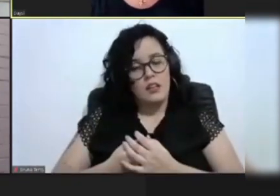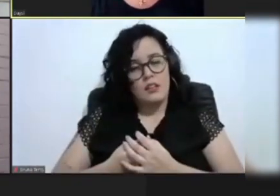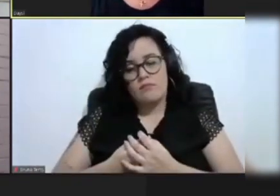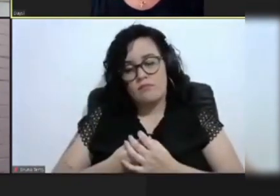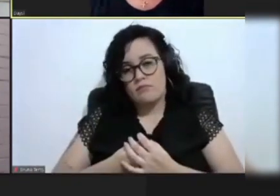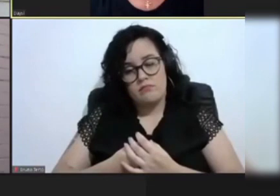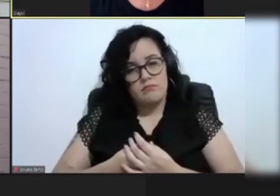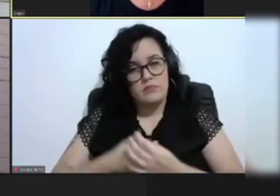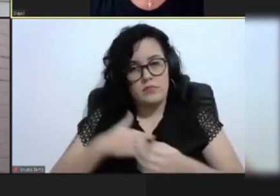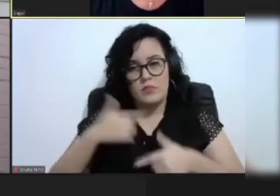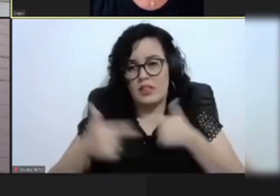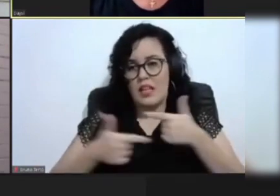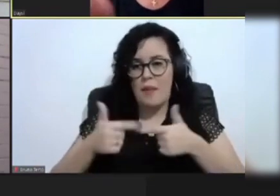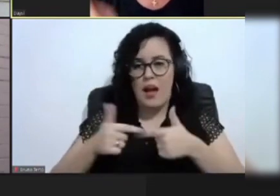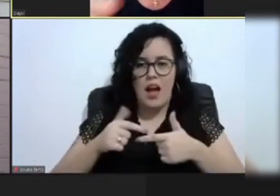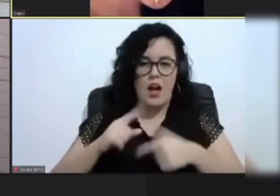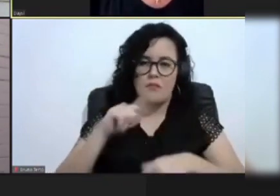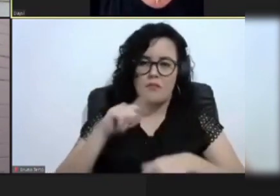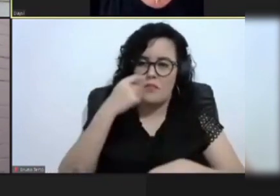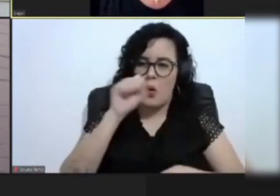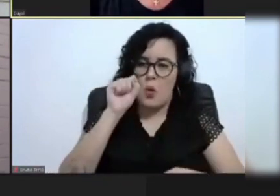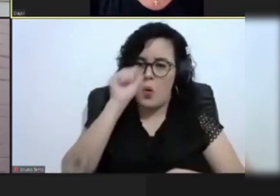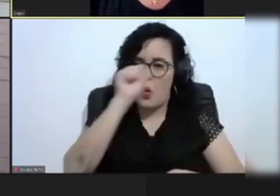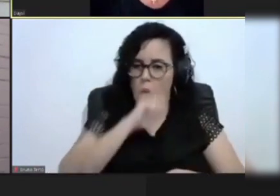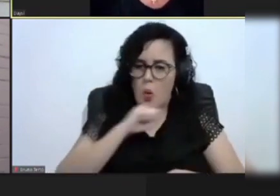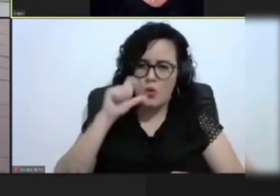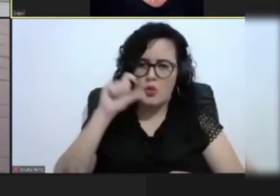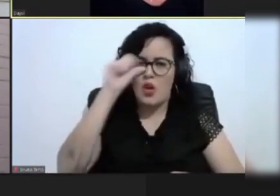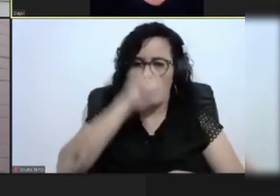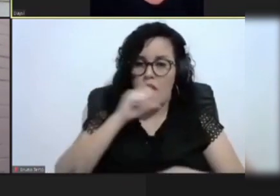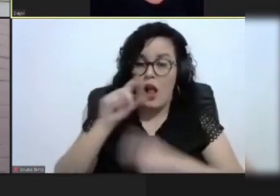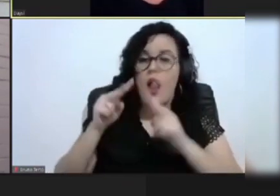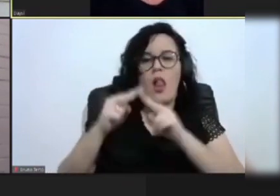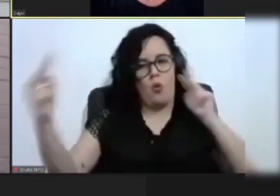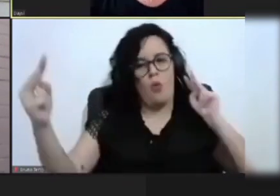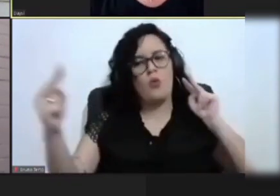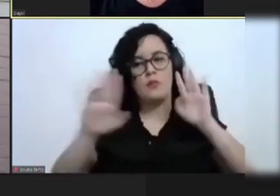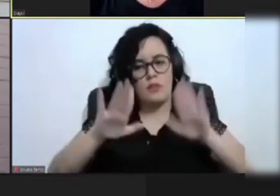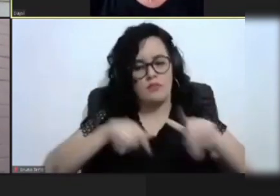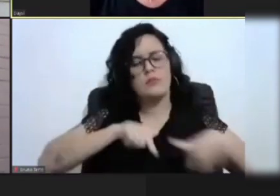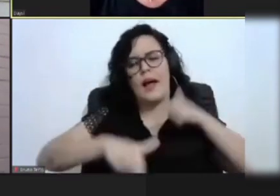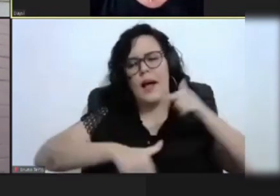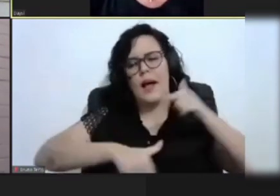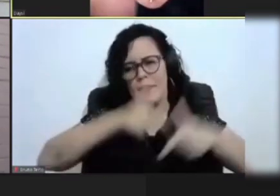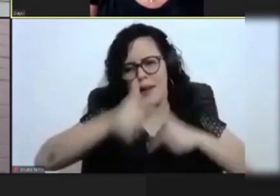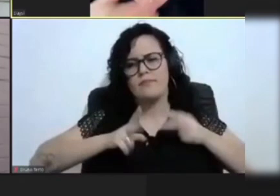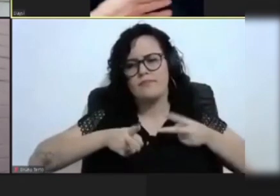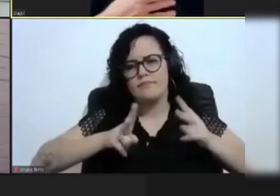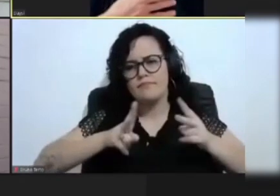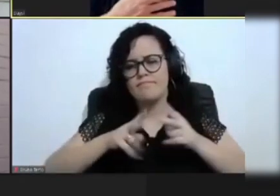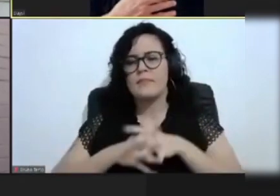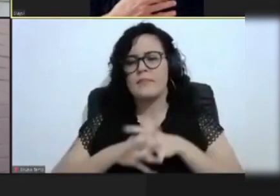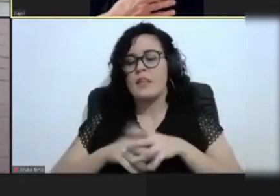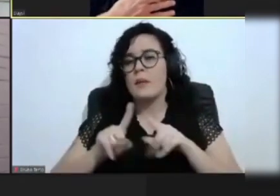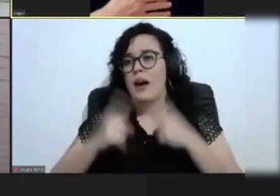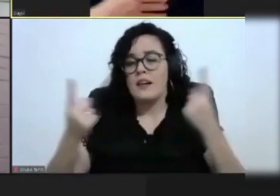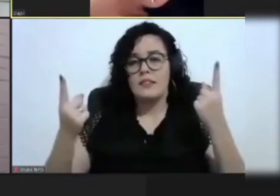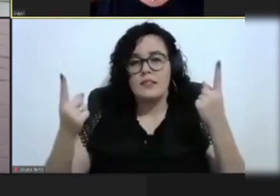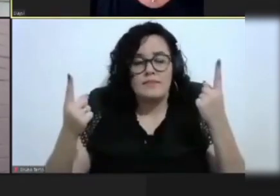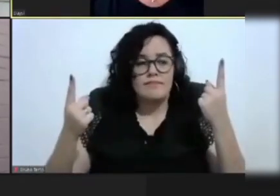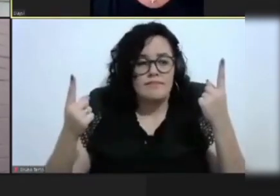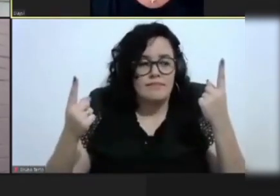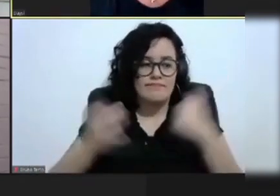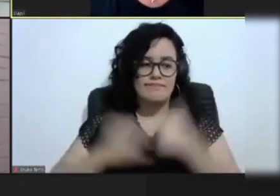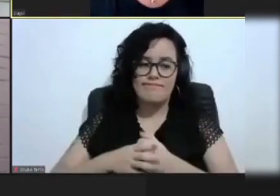trabalho 8, 9 horas por dia remoto, mas trabalho, e fazendo um monte de coisa, mas